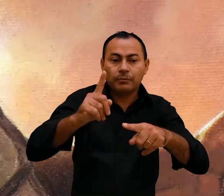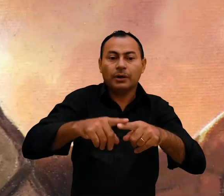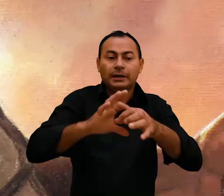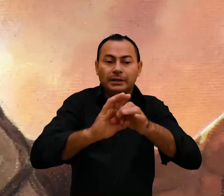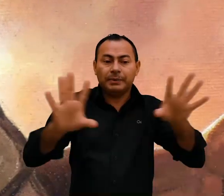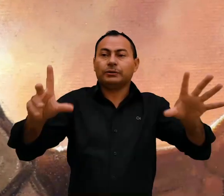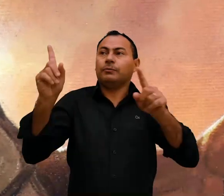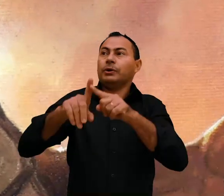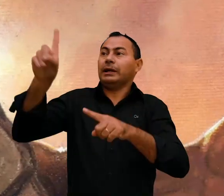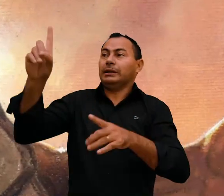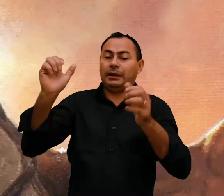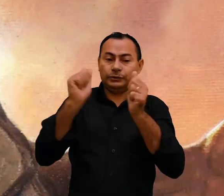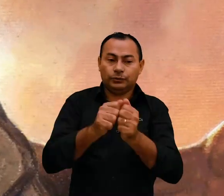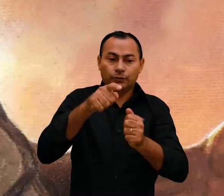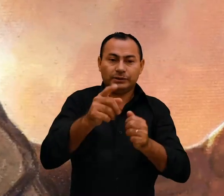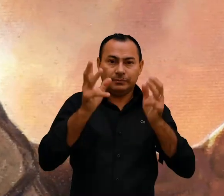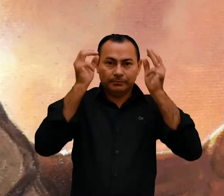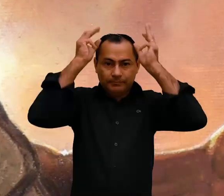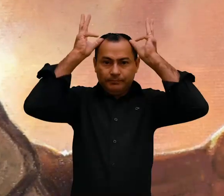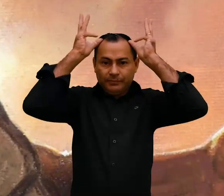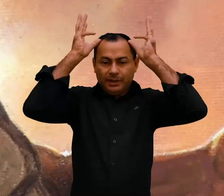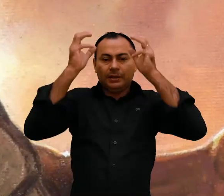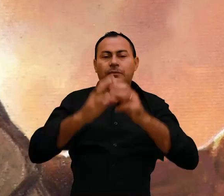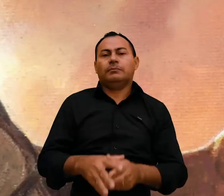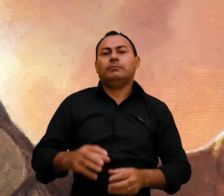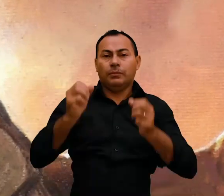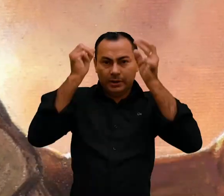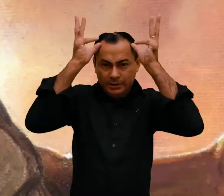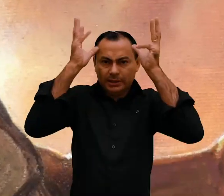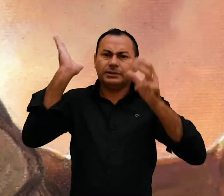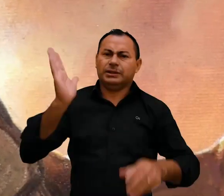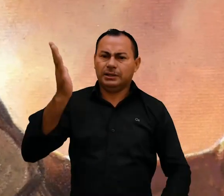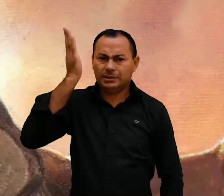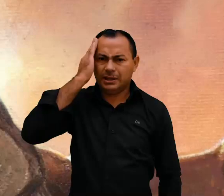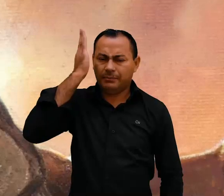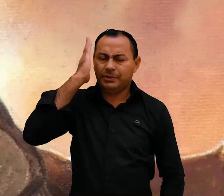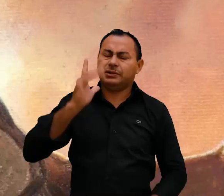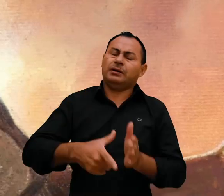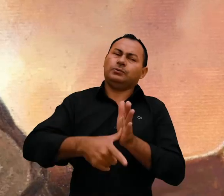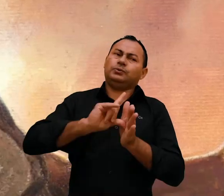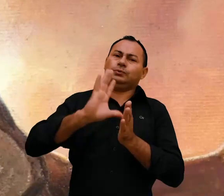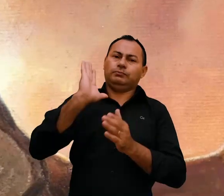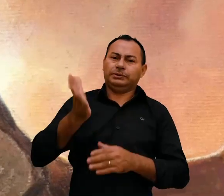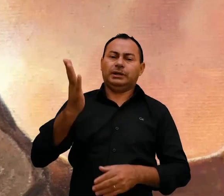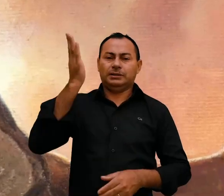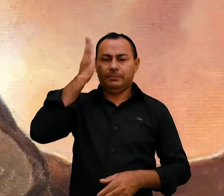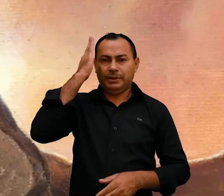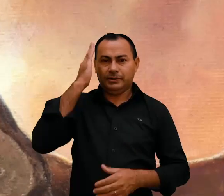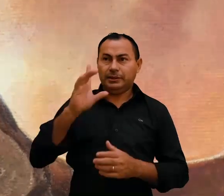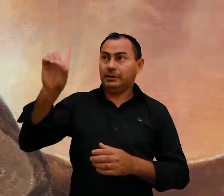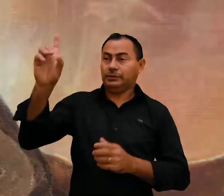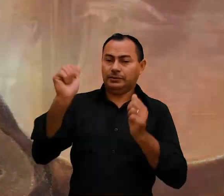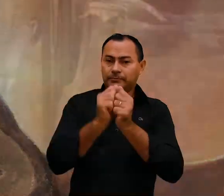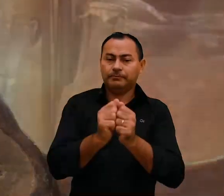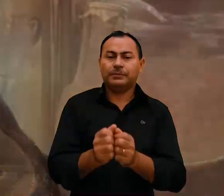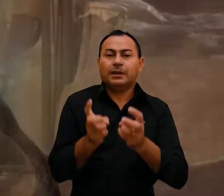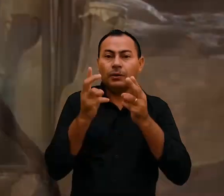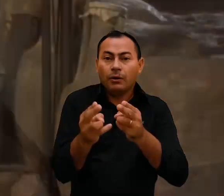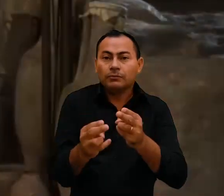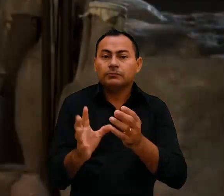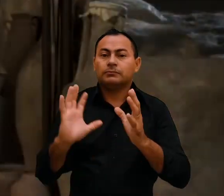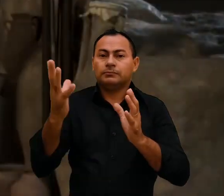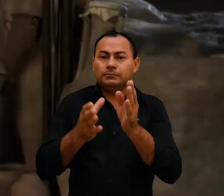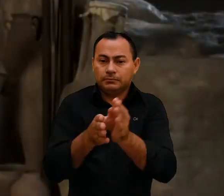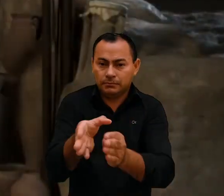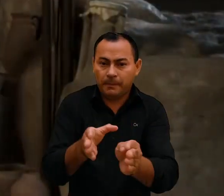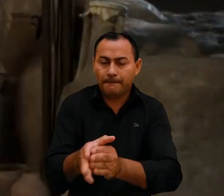Deus o libertou porque ele estava com você e a Moisés sabia disso já muito tempo o mesmo